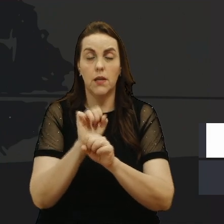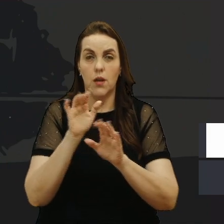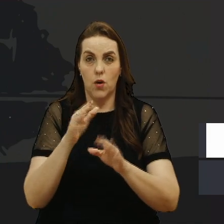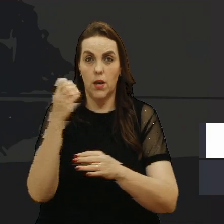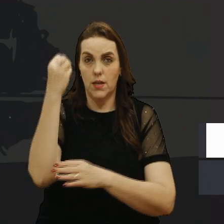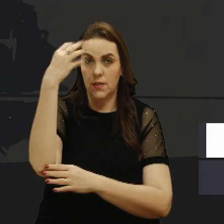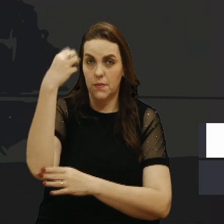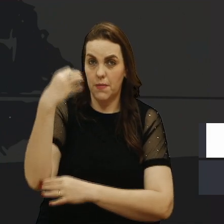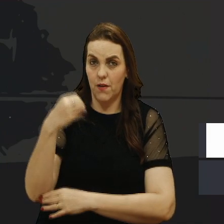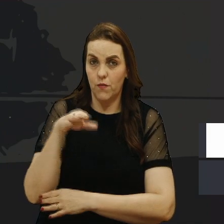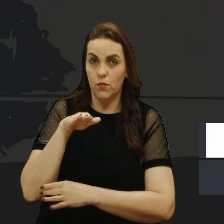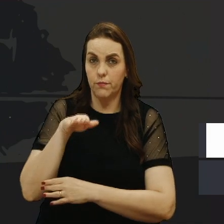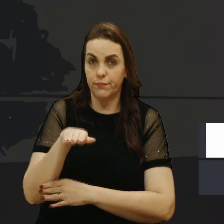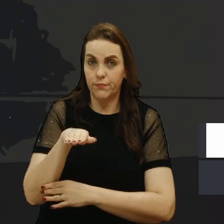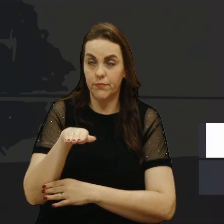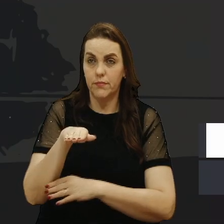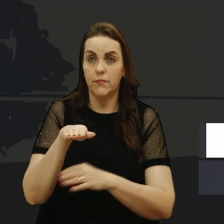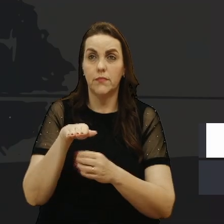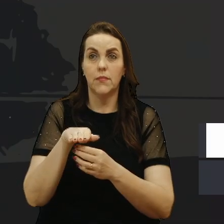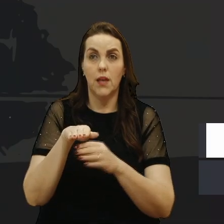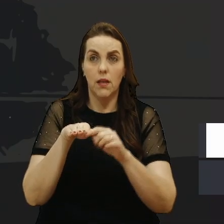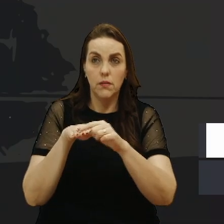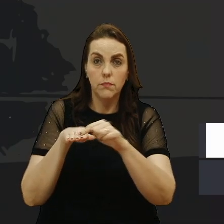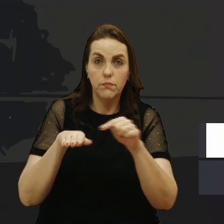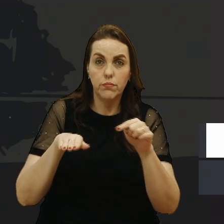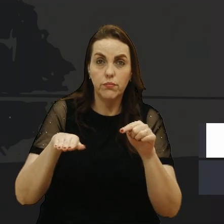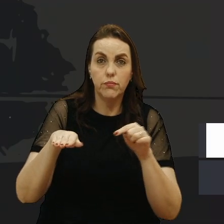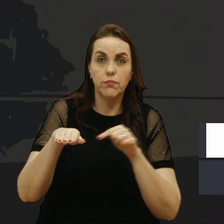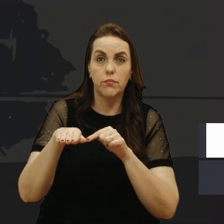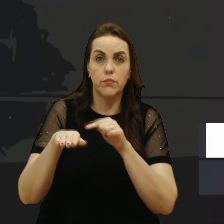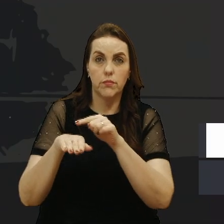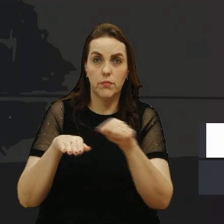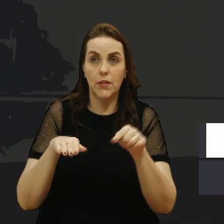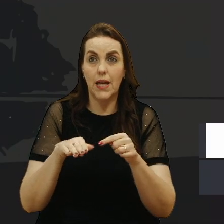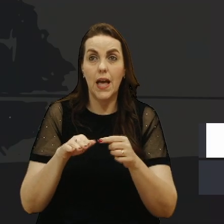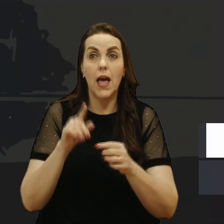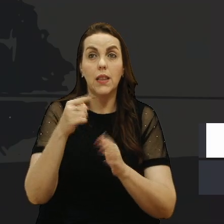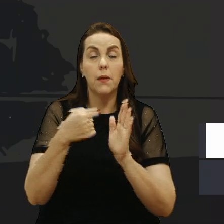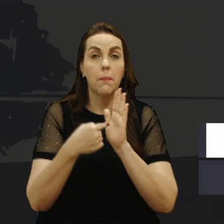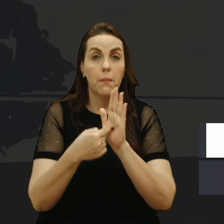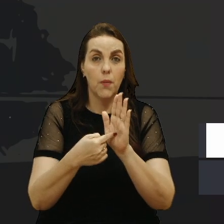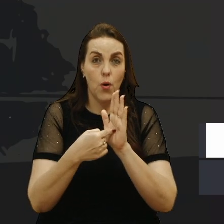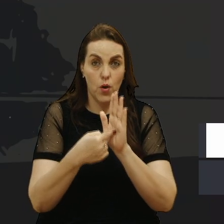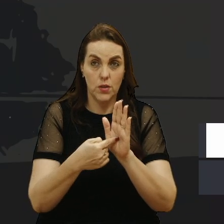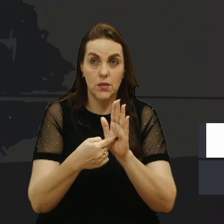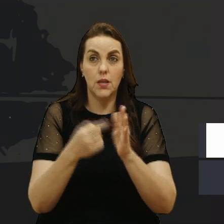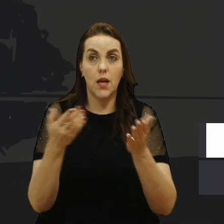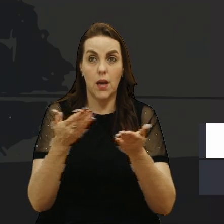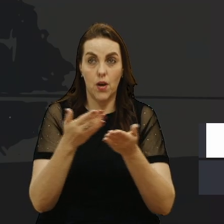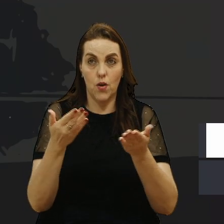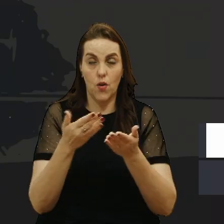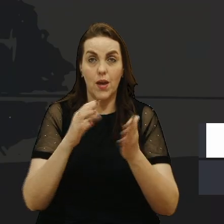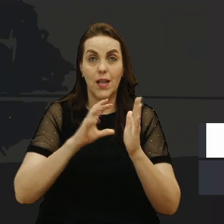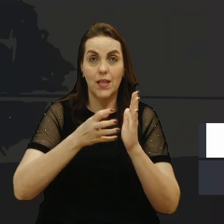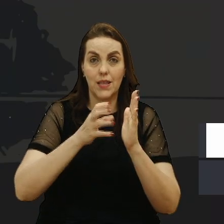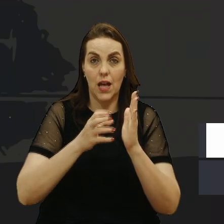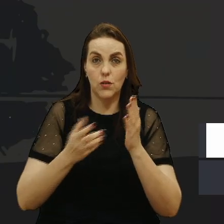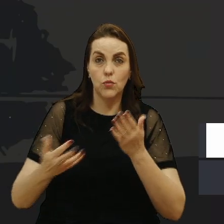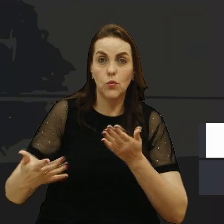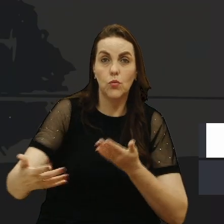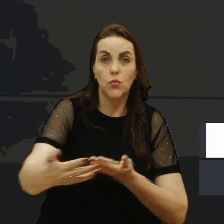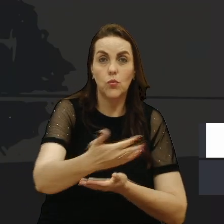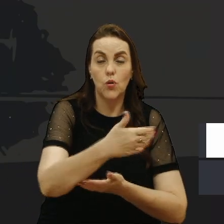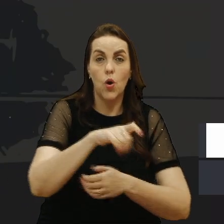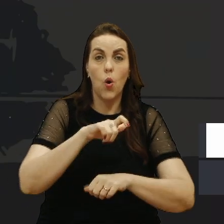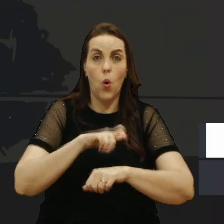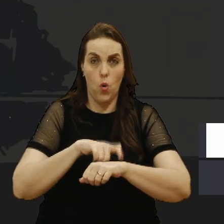Esse é o movimento ou é a animação daqueles dados que foram coletados. Esses dados que são coletados, eles são coletados durante o horário de